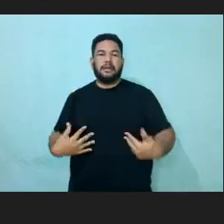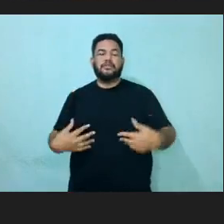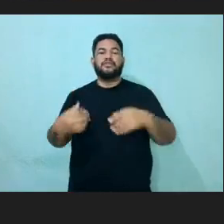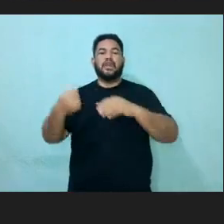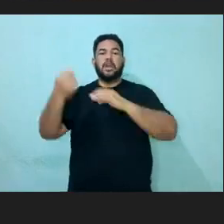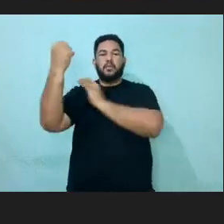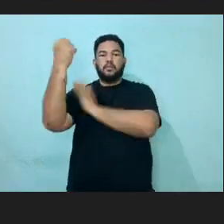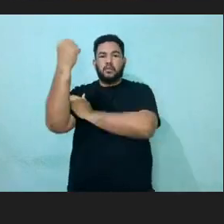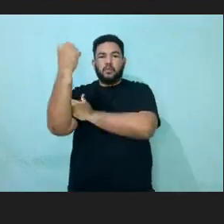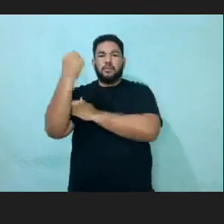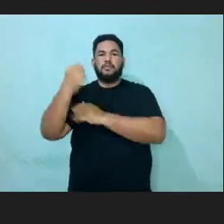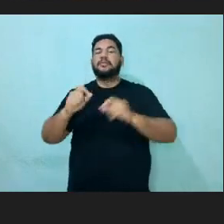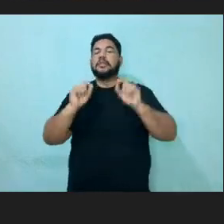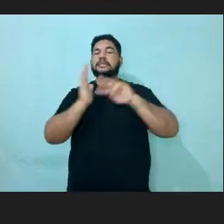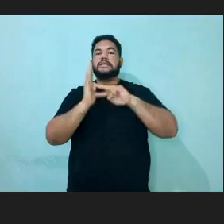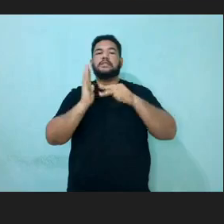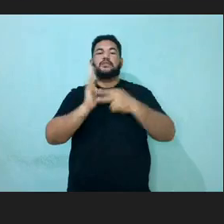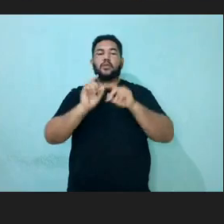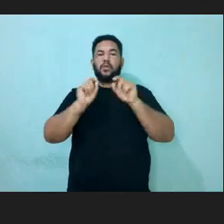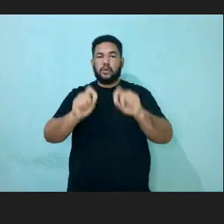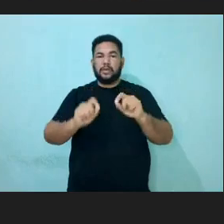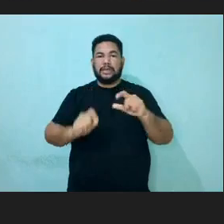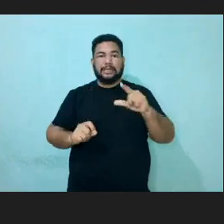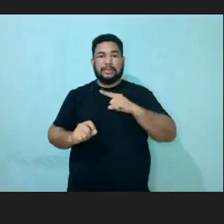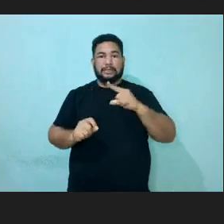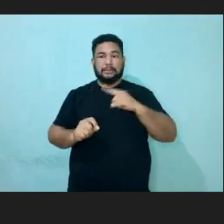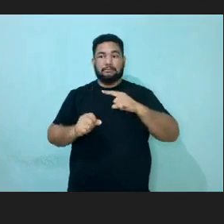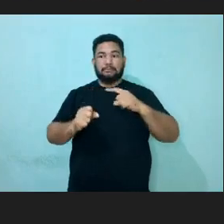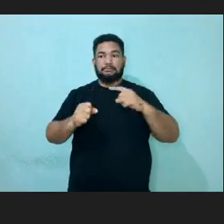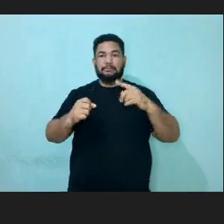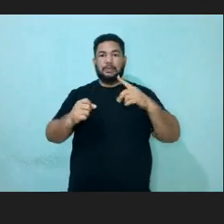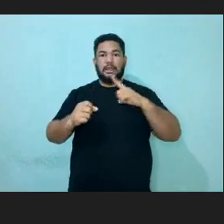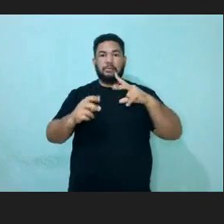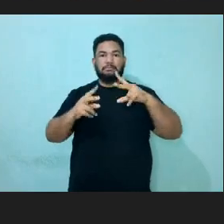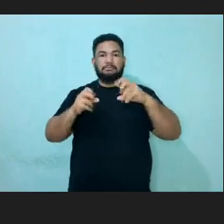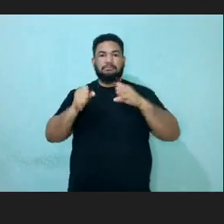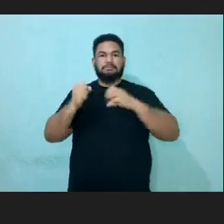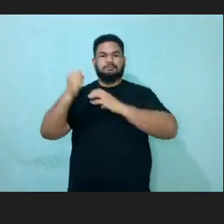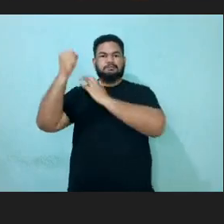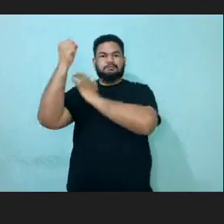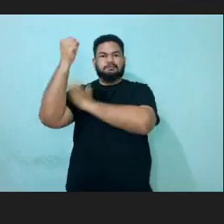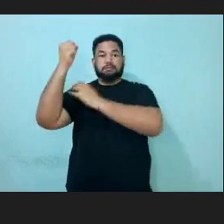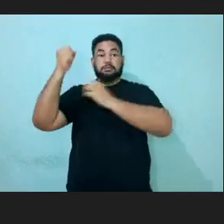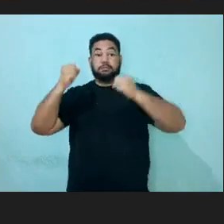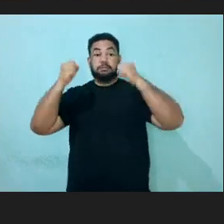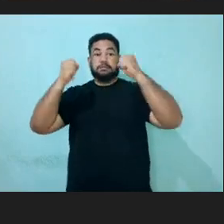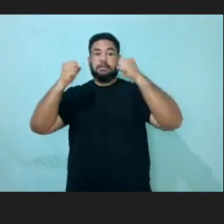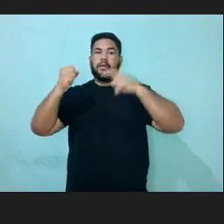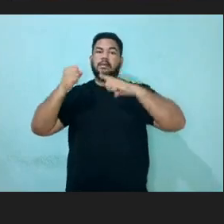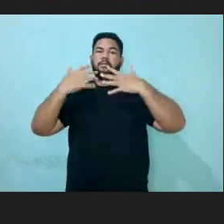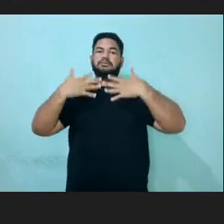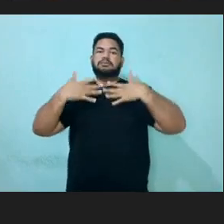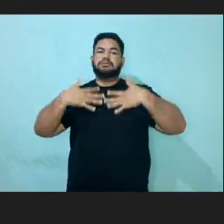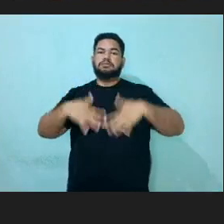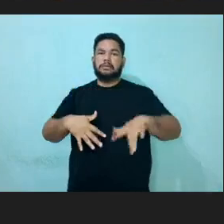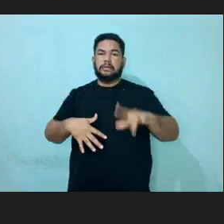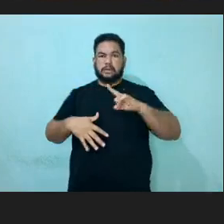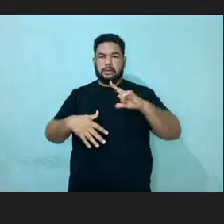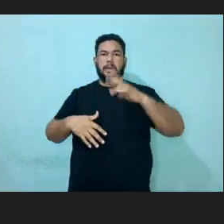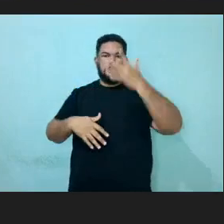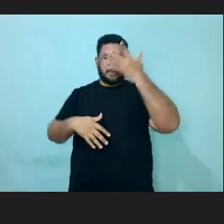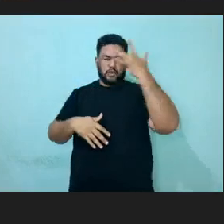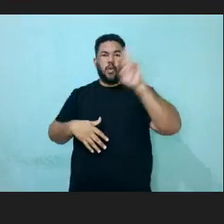Redução da tensão muscular, promovendo conforto e recuperação. Ou seja, a gente ativa a